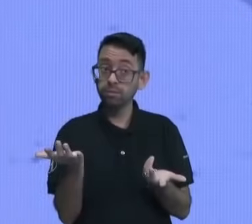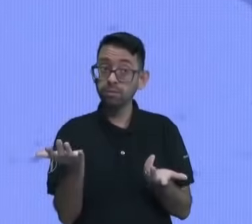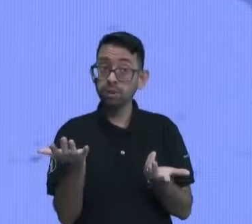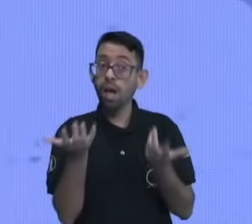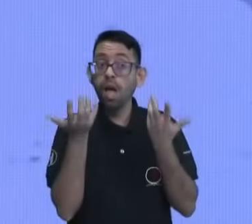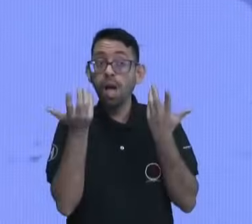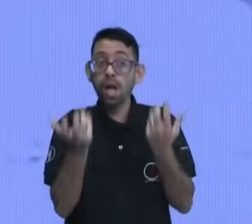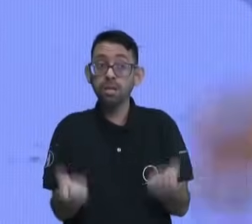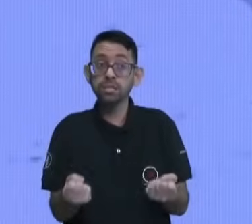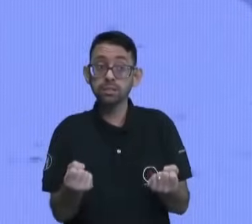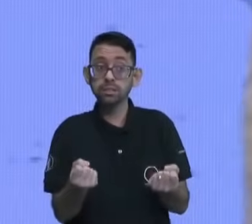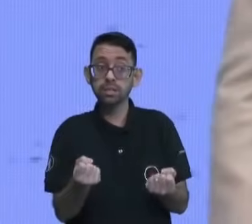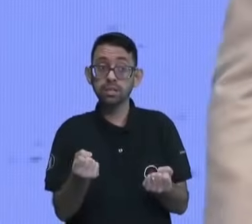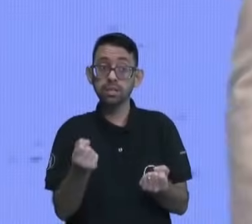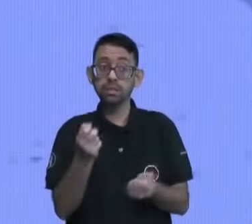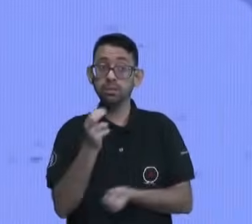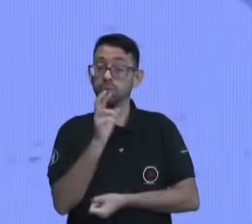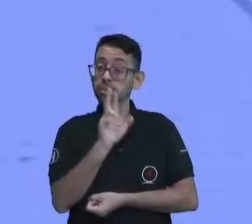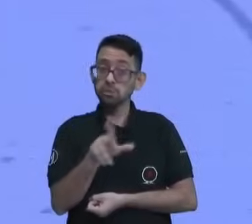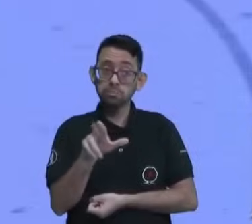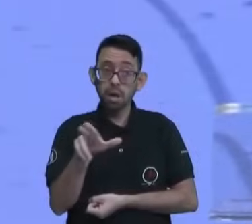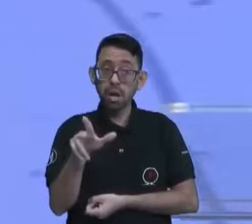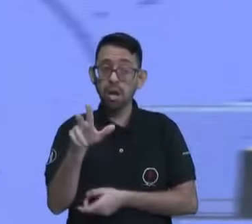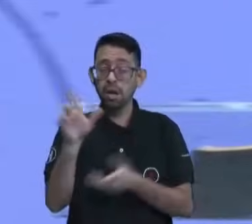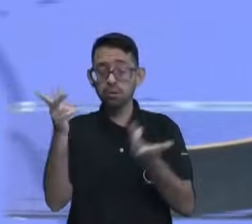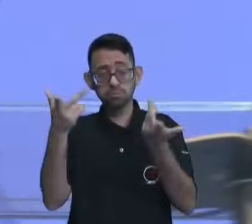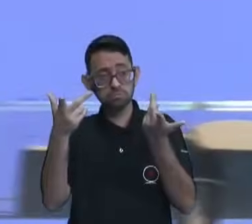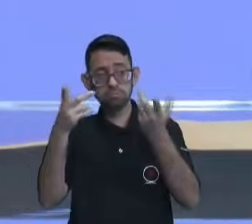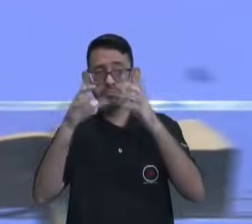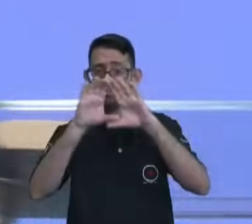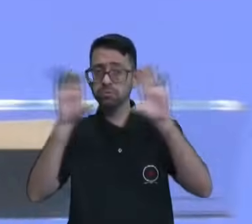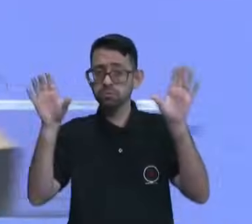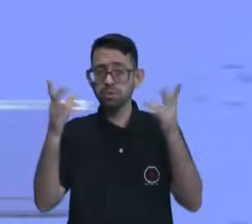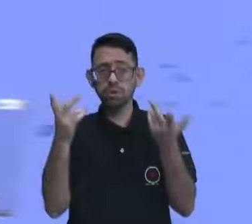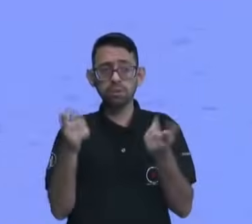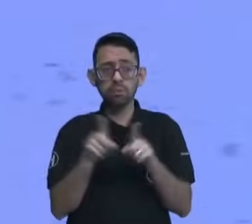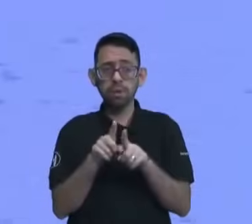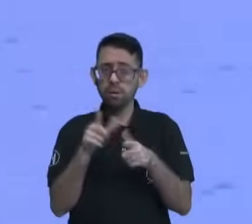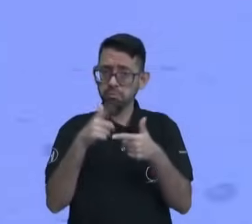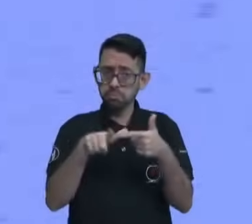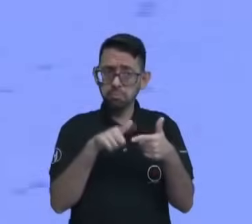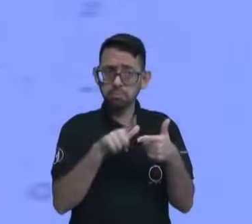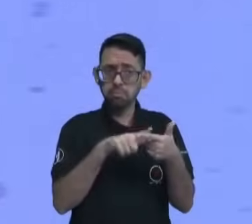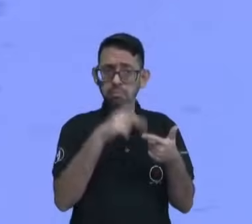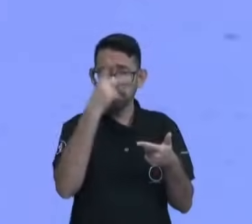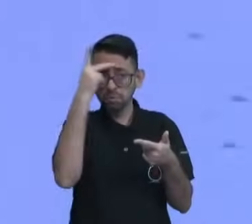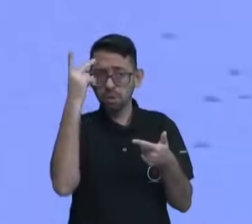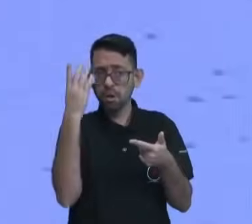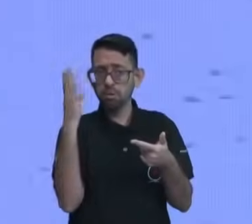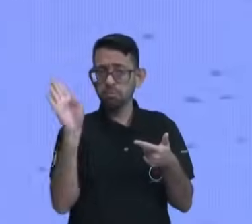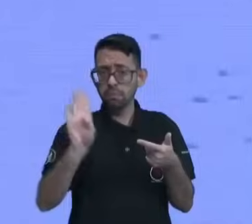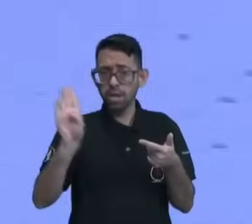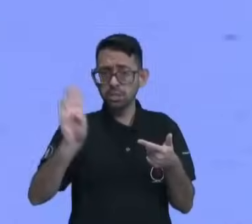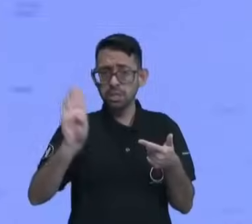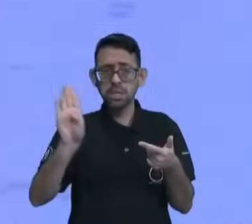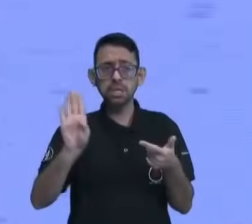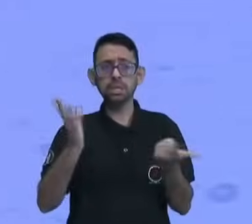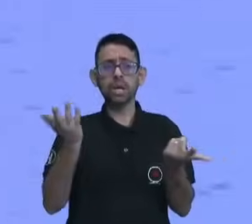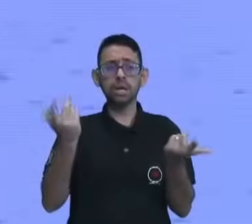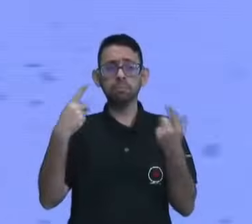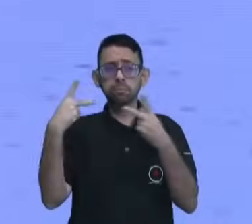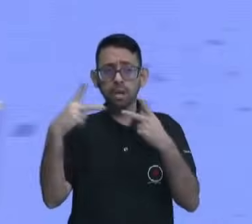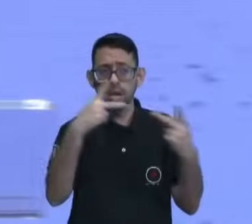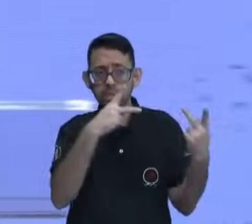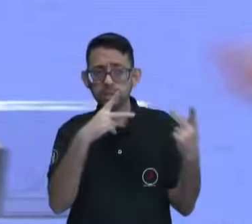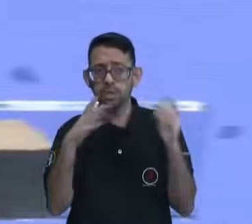isso são meus irmãos vão pro céu também eu não tenho problema com meus irmãos Batistas que pregam a segurança da salvação uma vez salvo salvo para